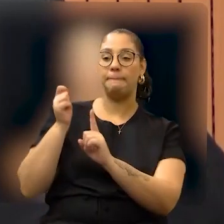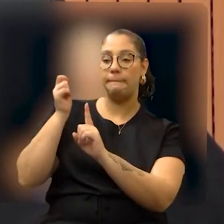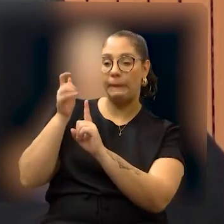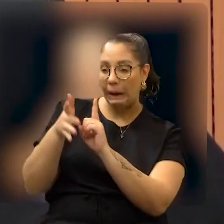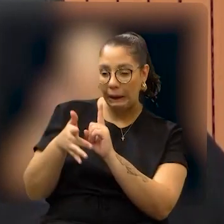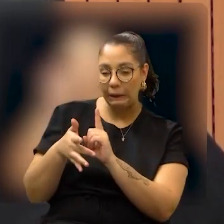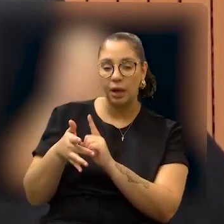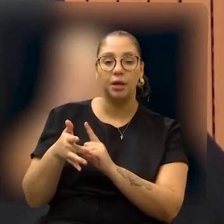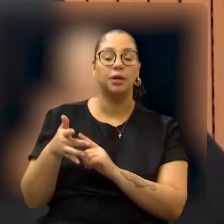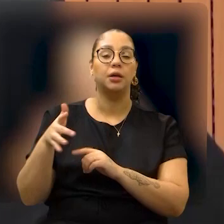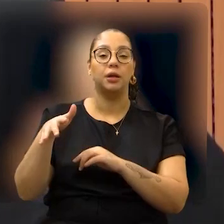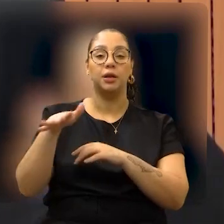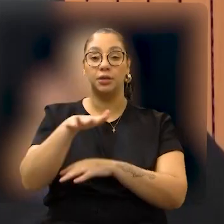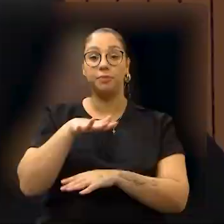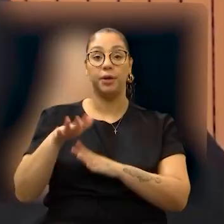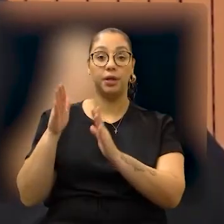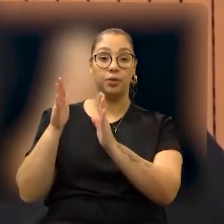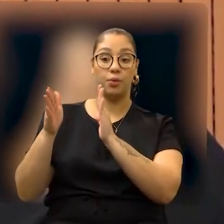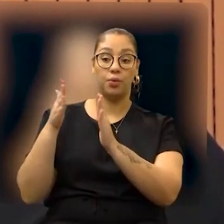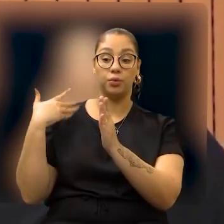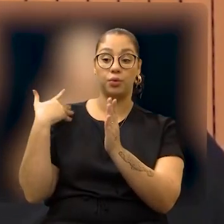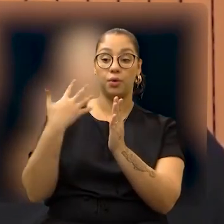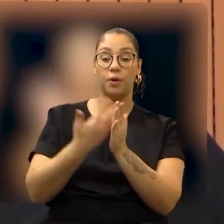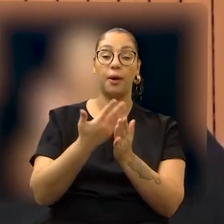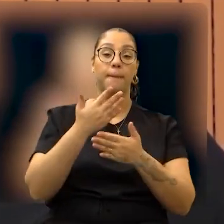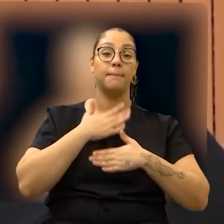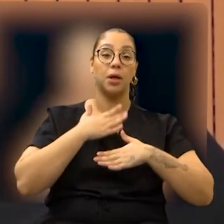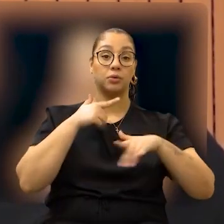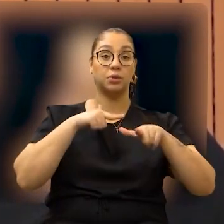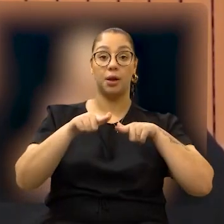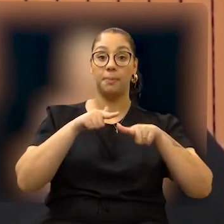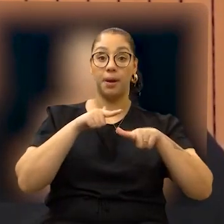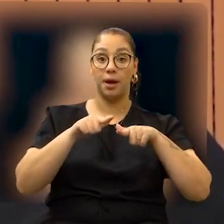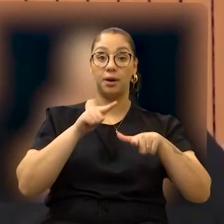atacada no período que se passou. Parte do meu trabalho